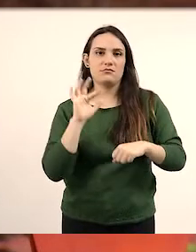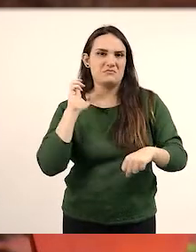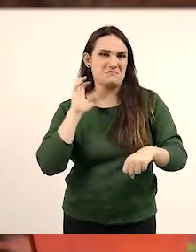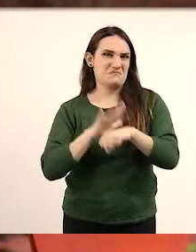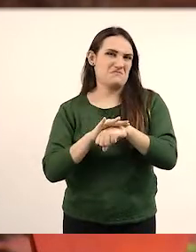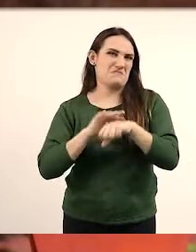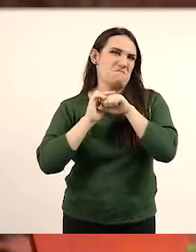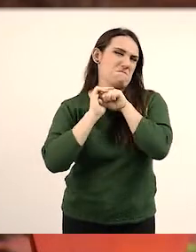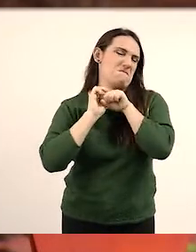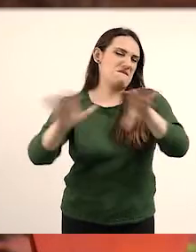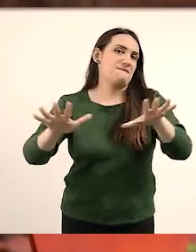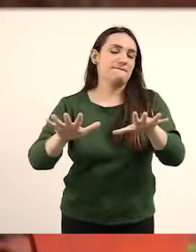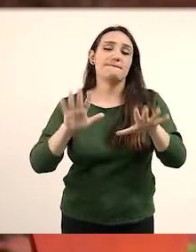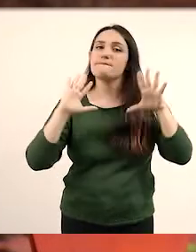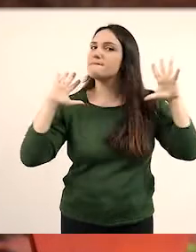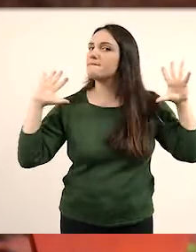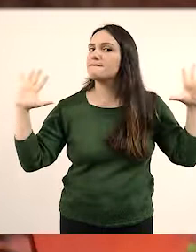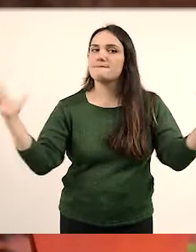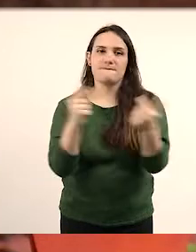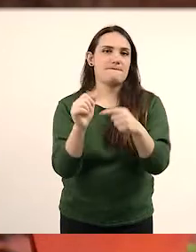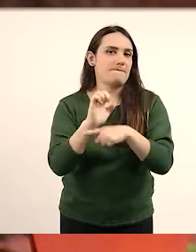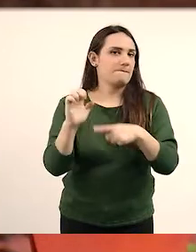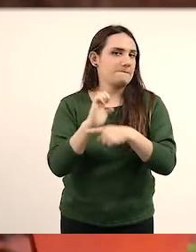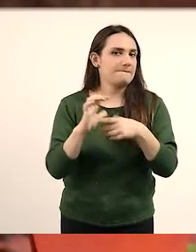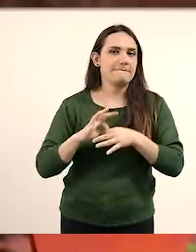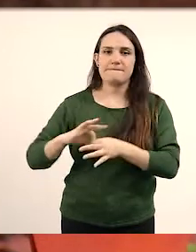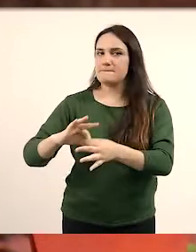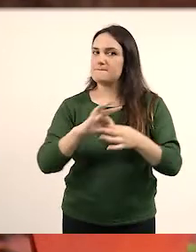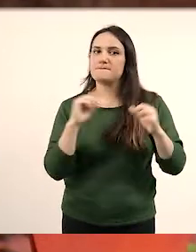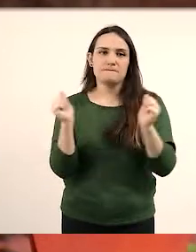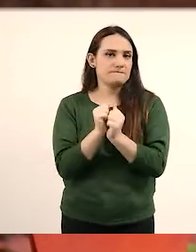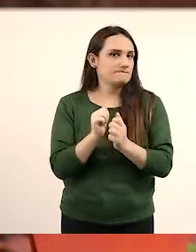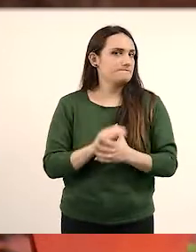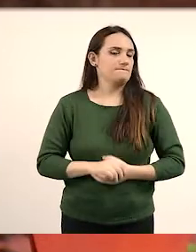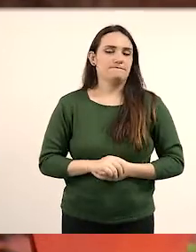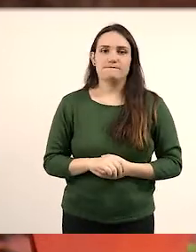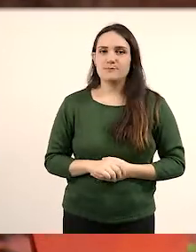federação estão envolvidos, porque o